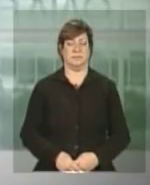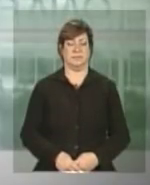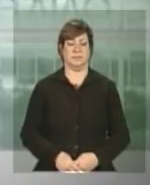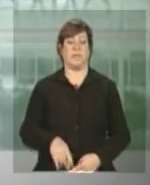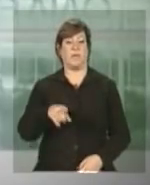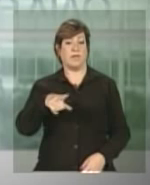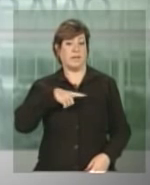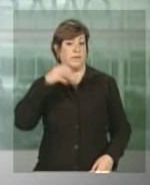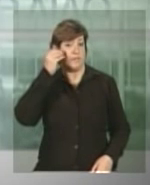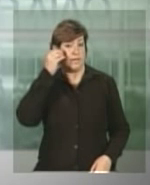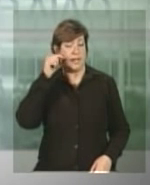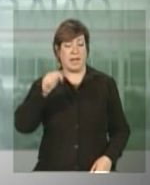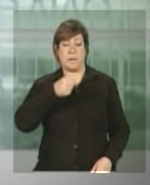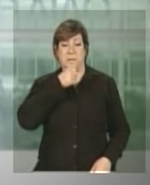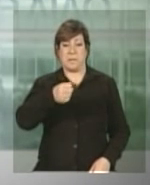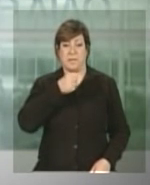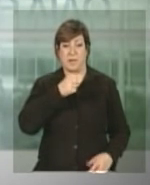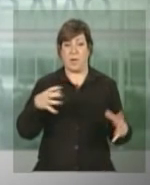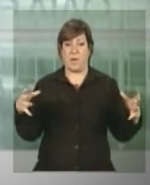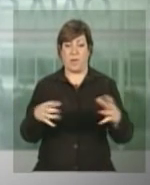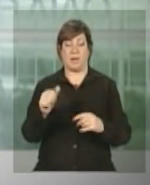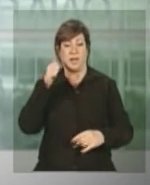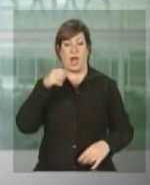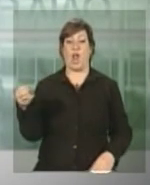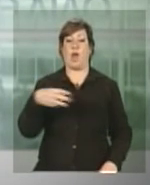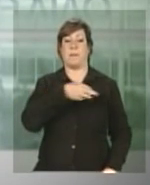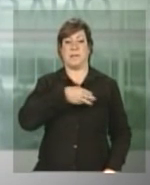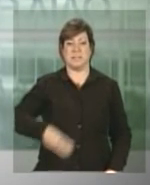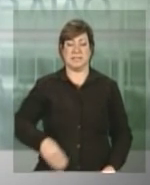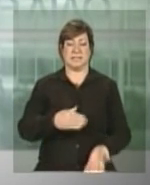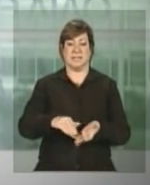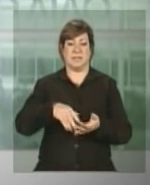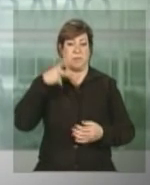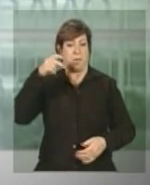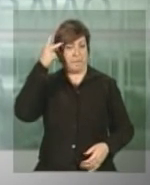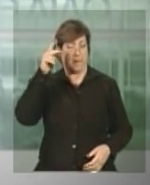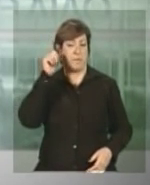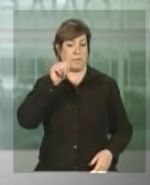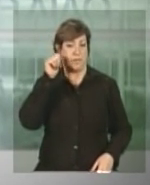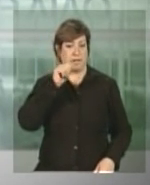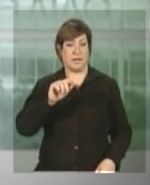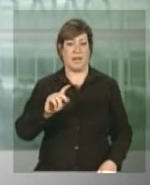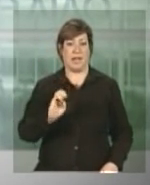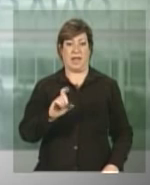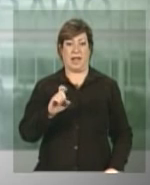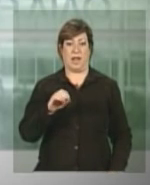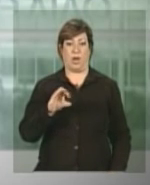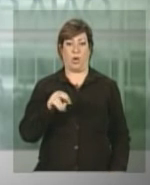Você acompanhou a entrevista coletiva da nova ministra da Secretaria de Políticas para as Mulheres,